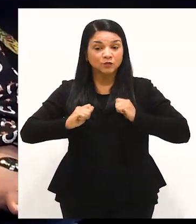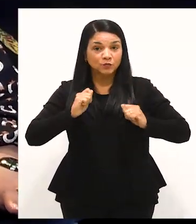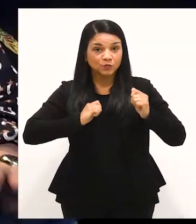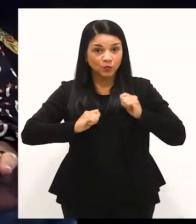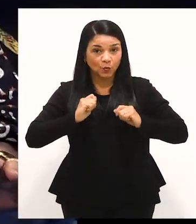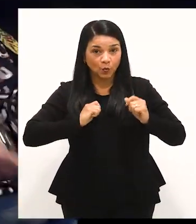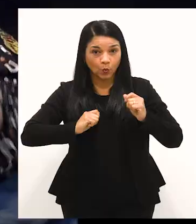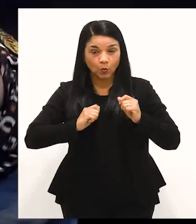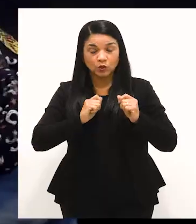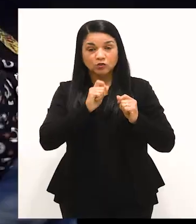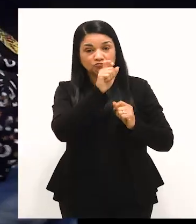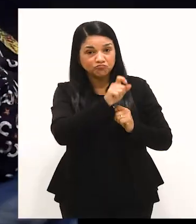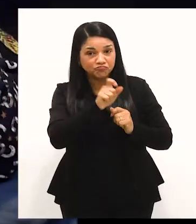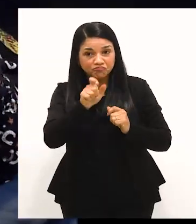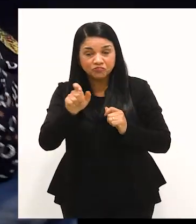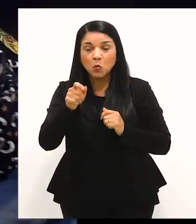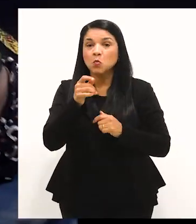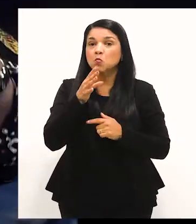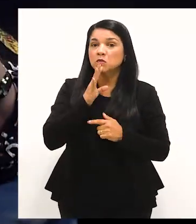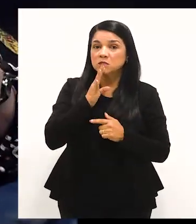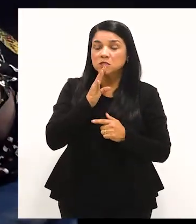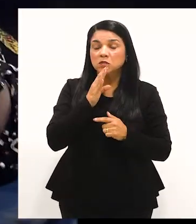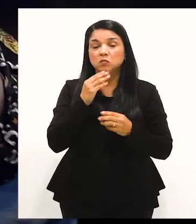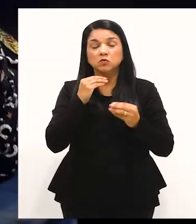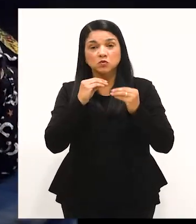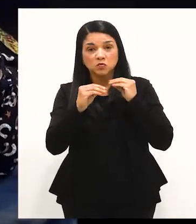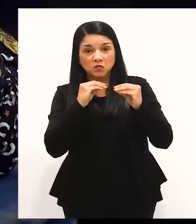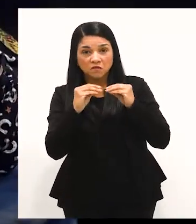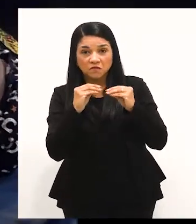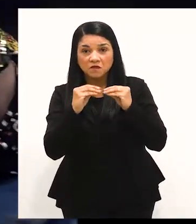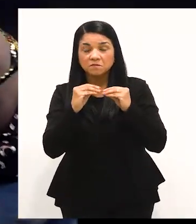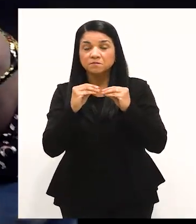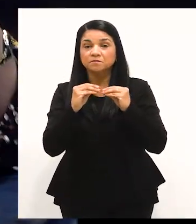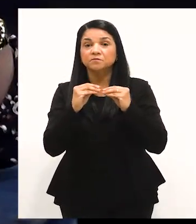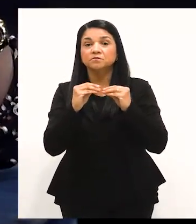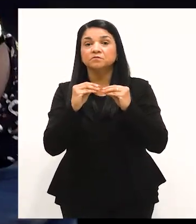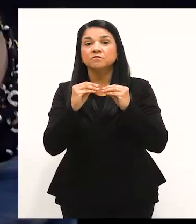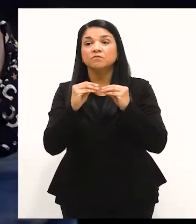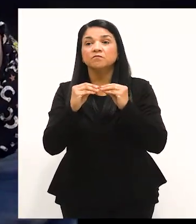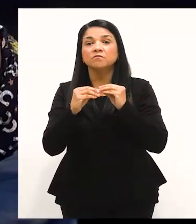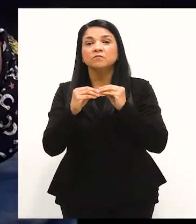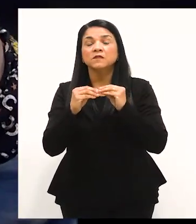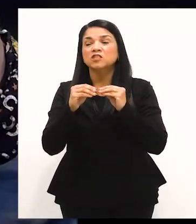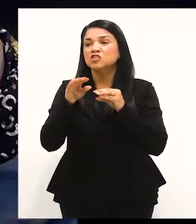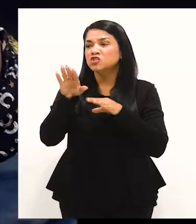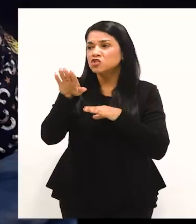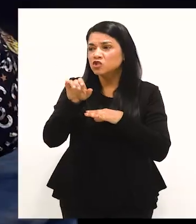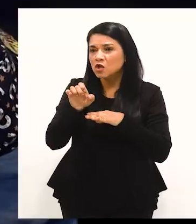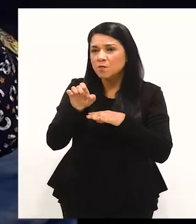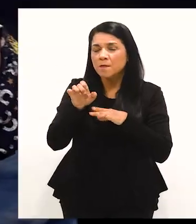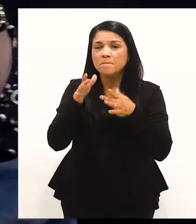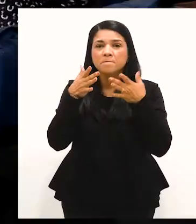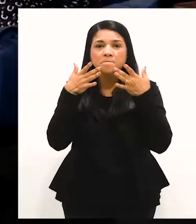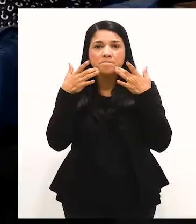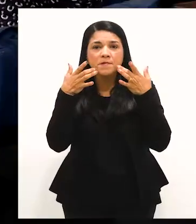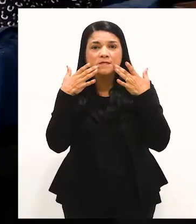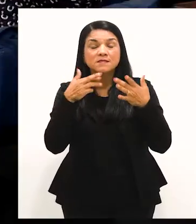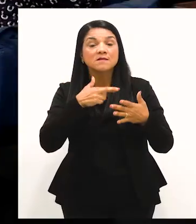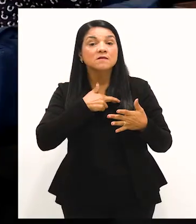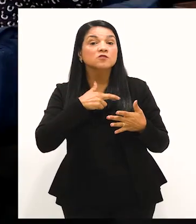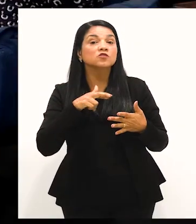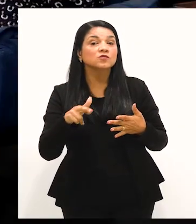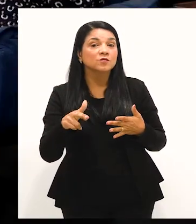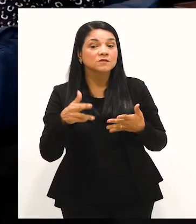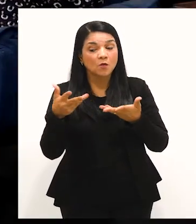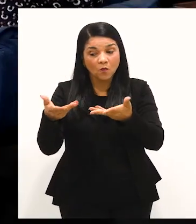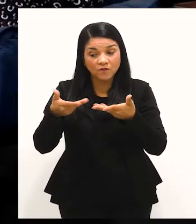trazia atores como os que você tem, são atores conhecidos, atores de novela. Aí você chama para uma